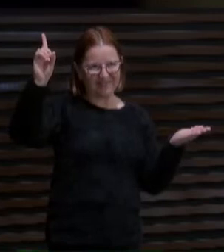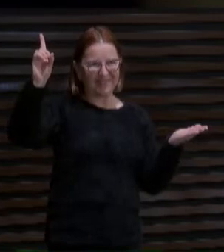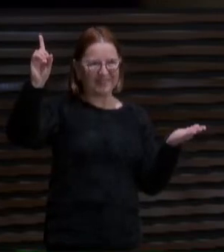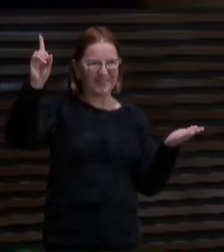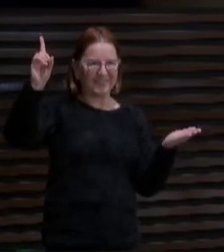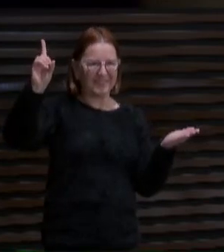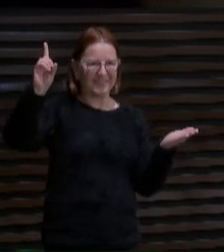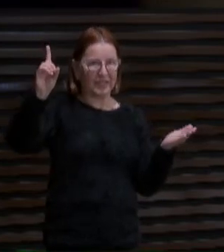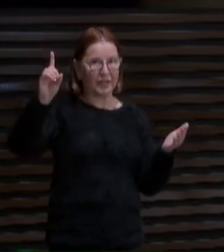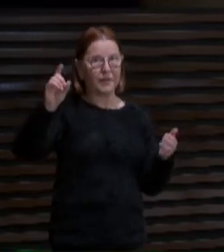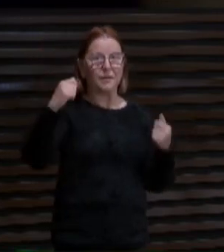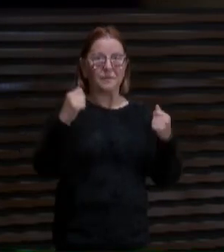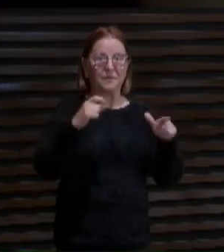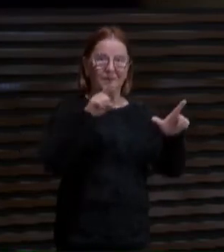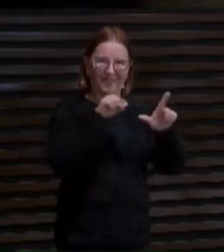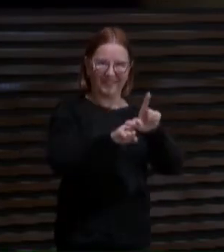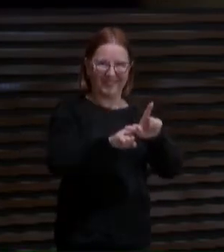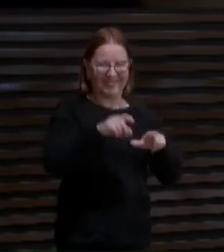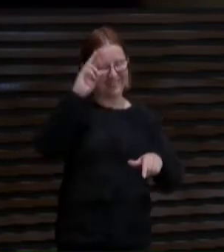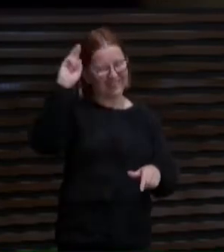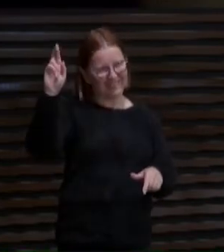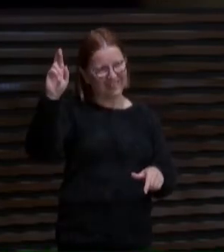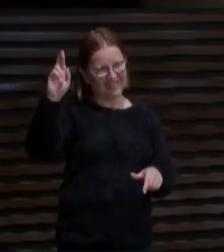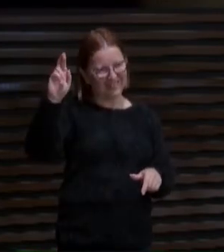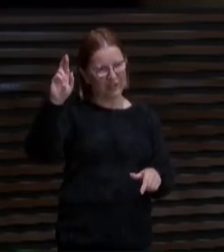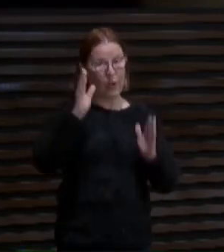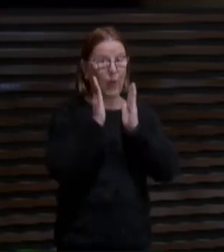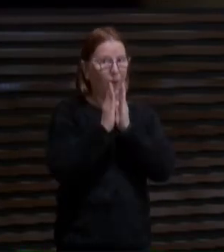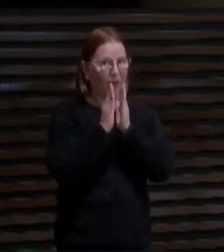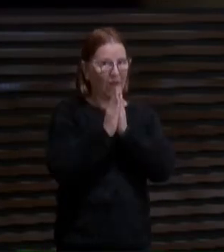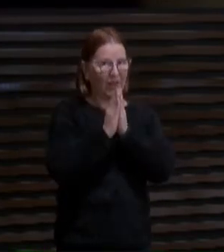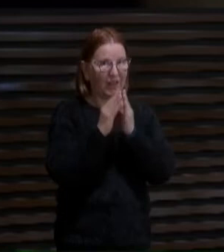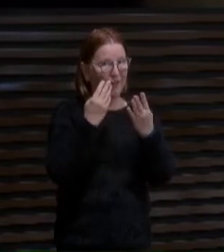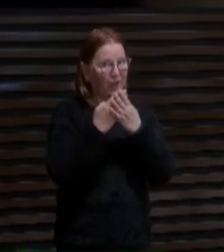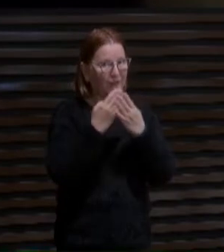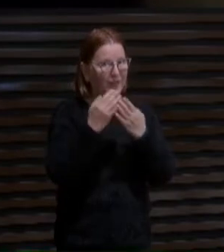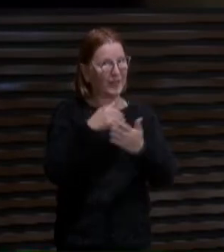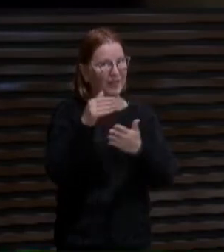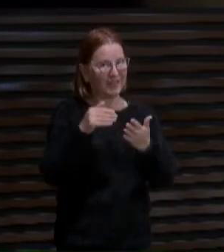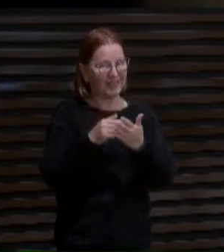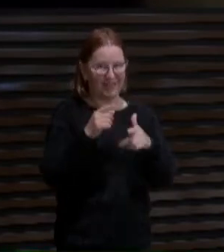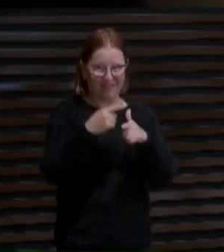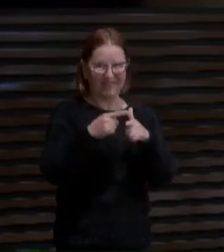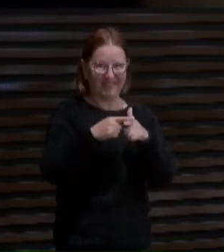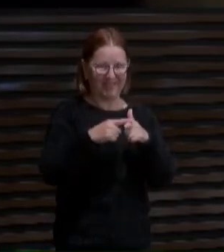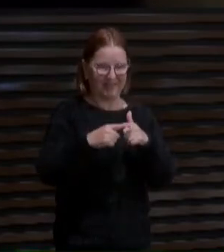a depender do senhor a levar ele todo esses problemas ou daqui a pouco você tá aí